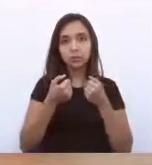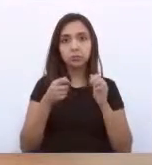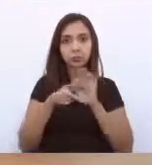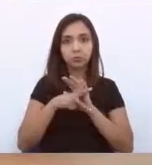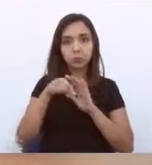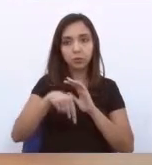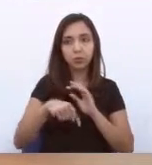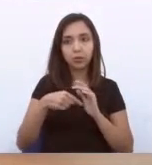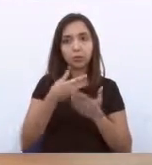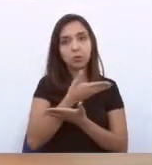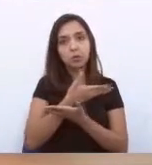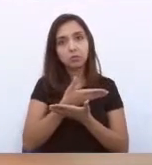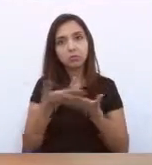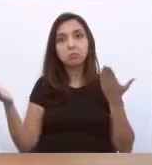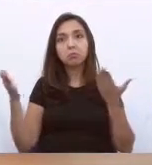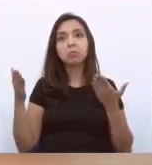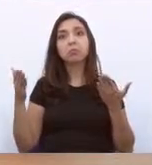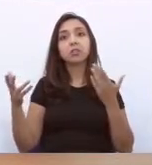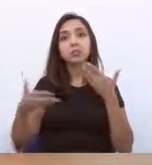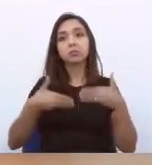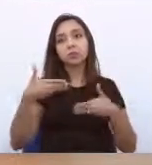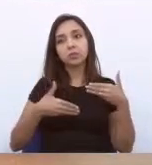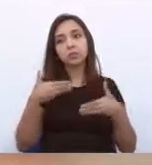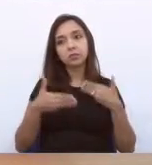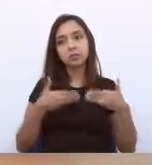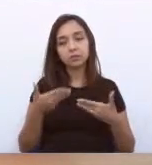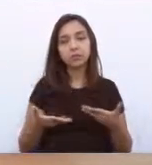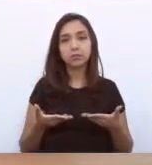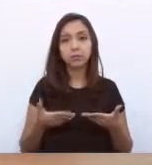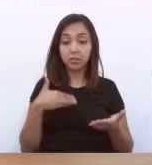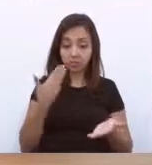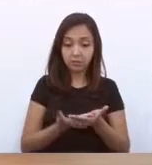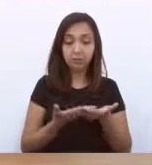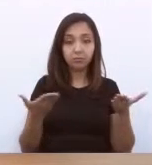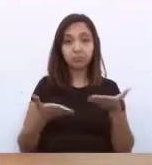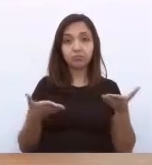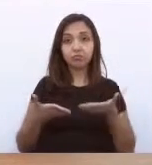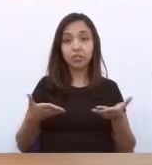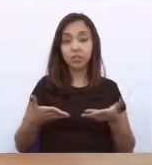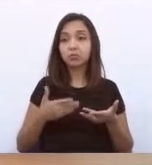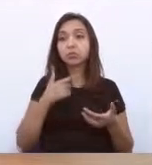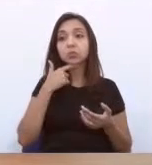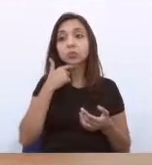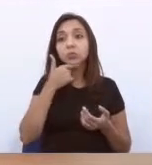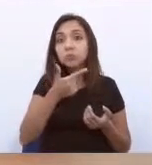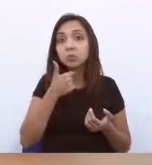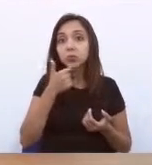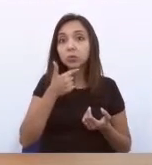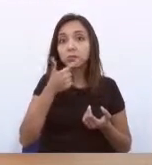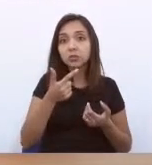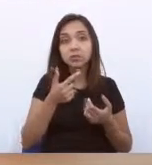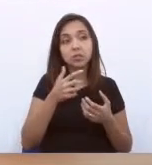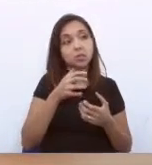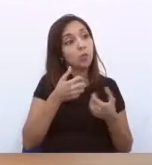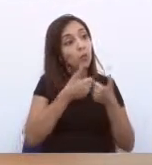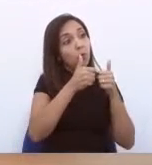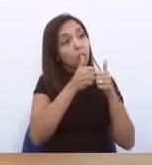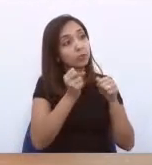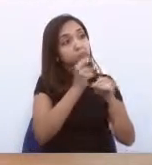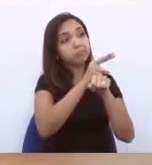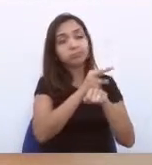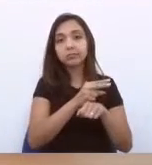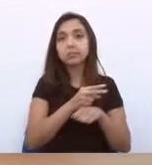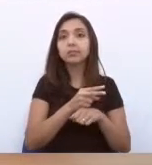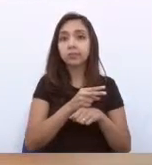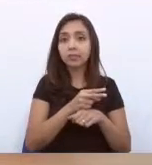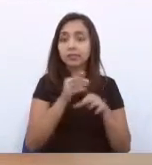cidade, eu perdi o tratamento. E até hoje eu não consigo pegar ônibus. Não consigo. Eu